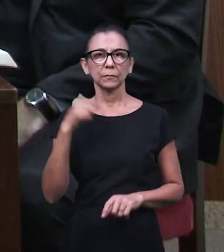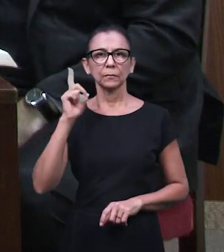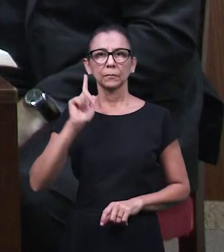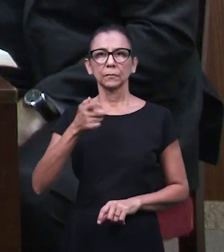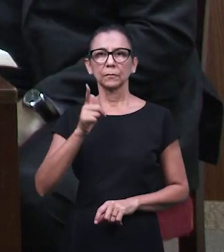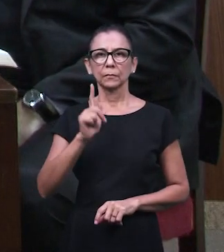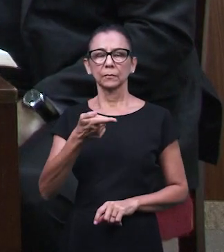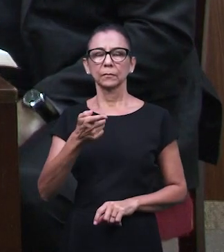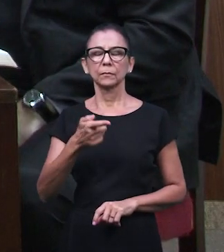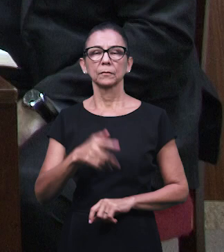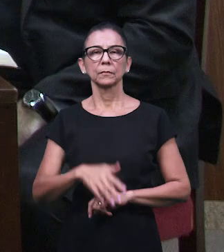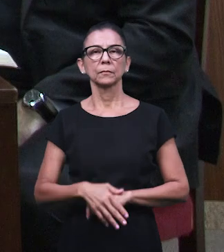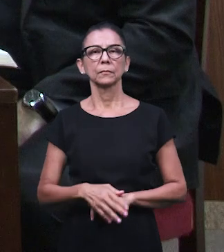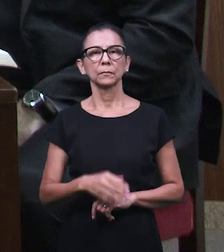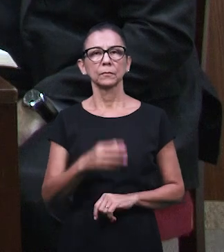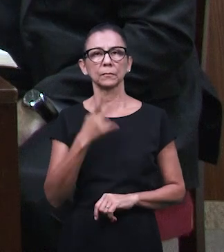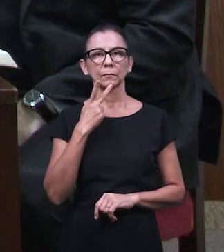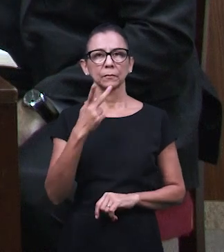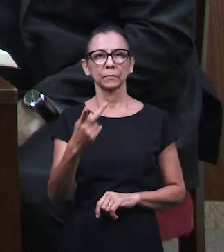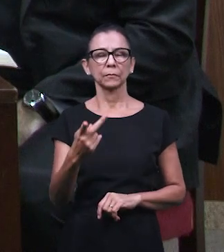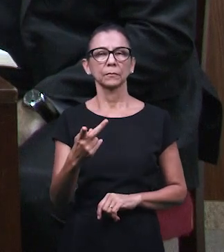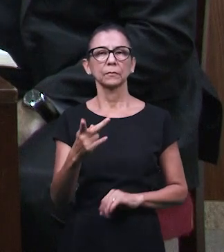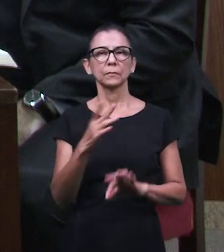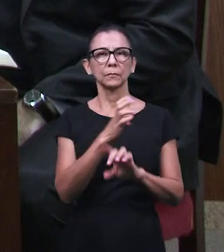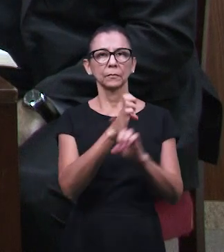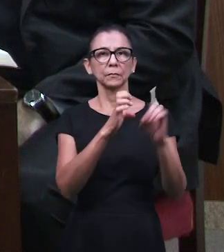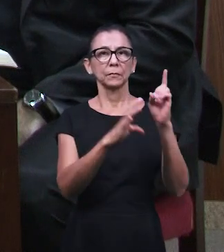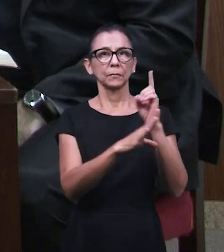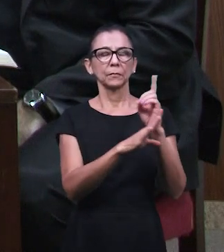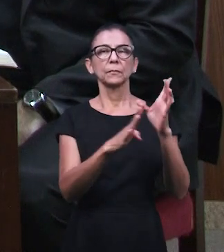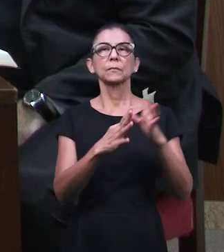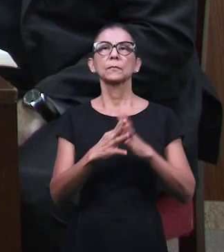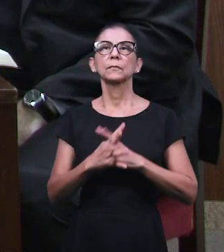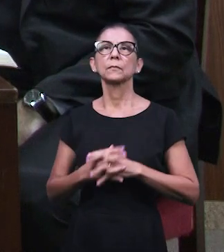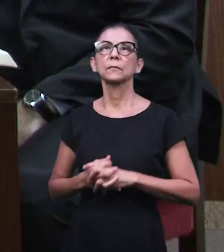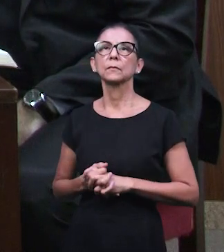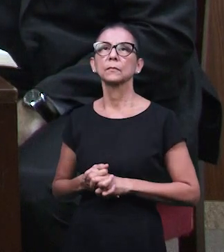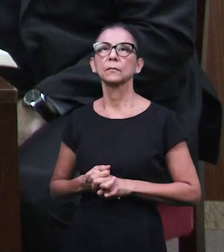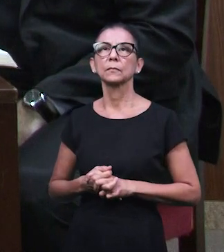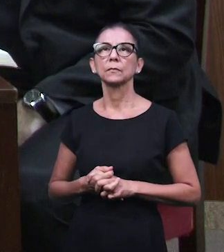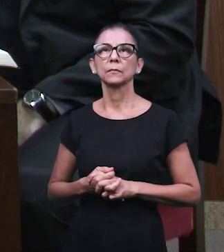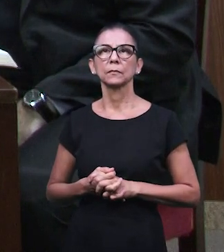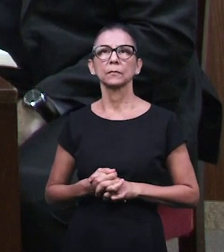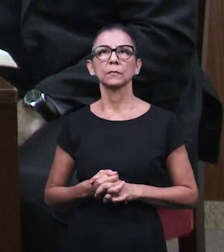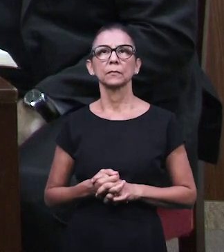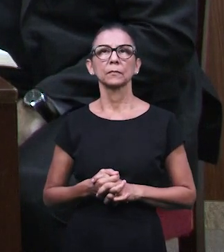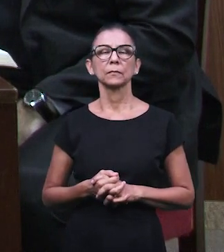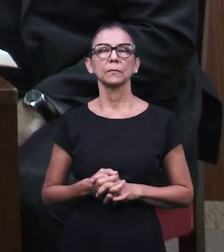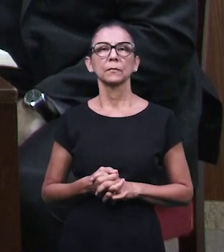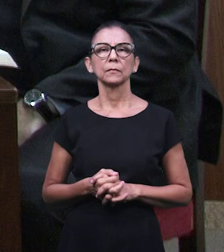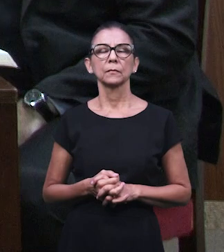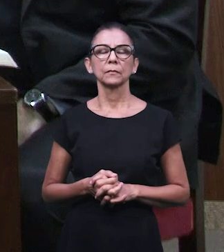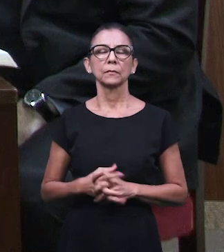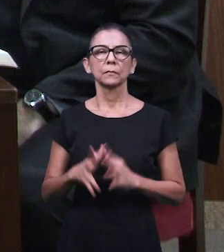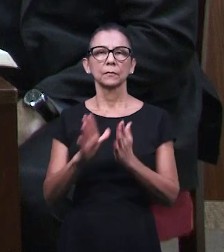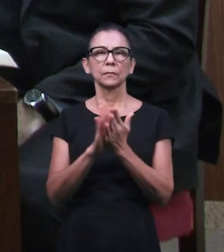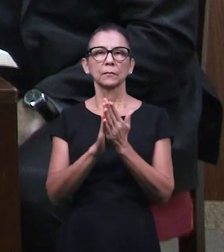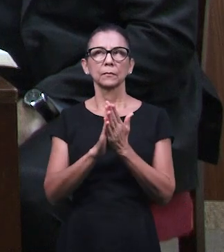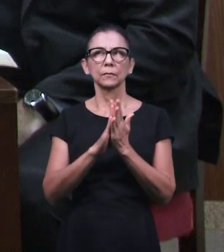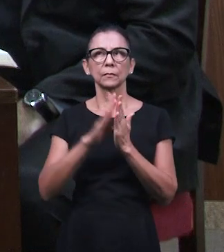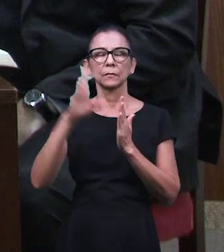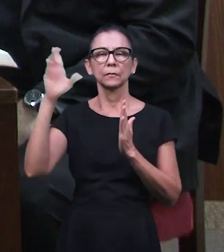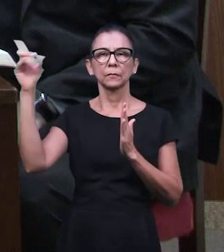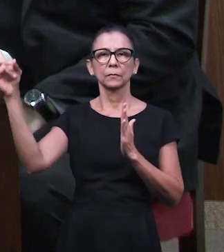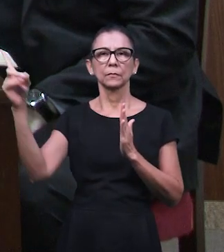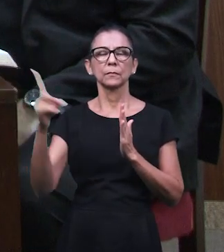assim: toda a palavra de Deus, o sentido dela é sacerdotal, voltada para o conhecimento